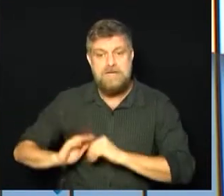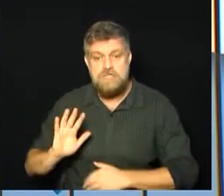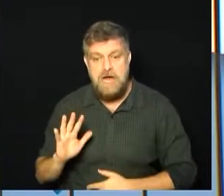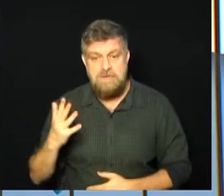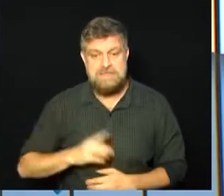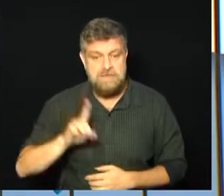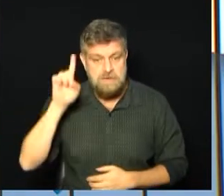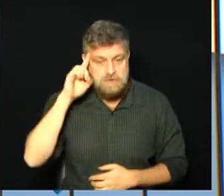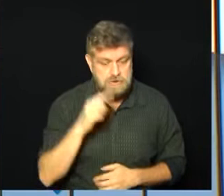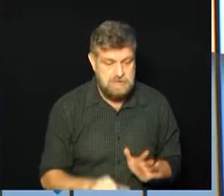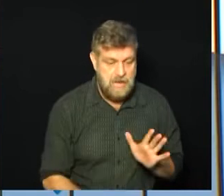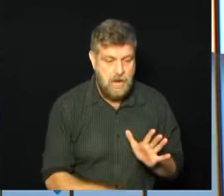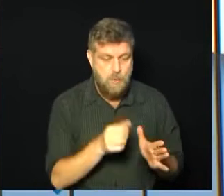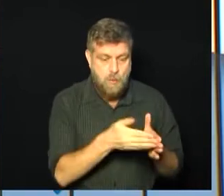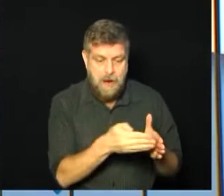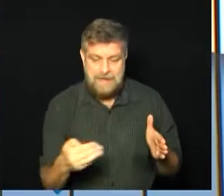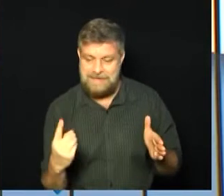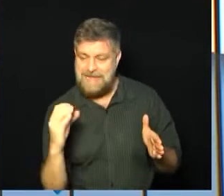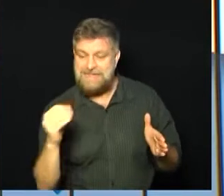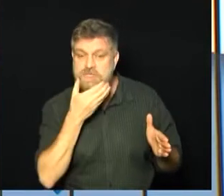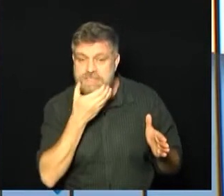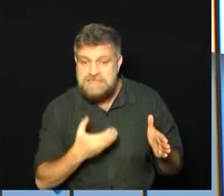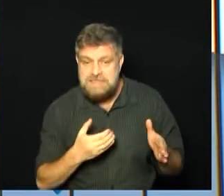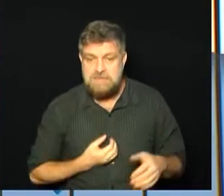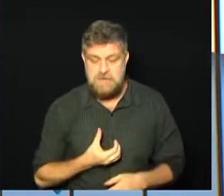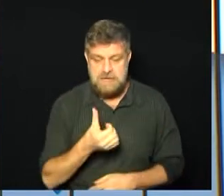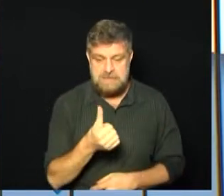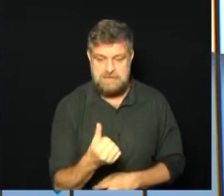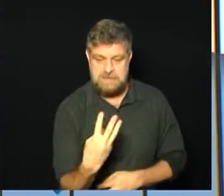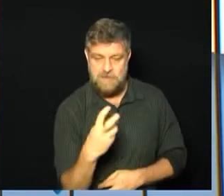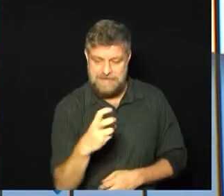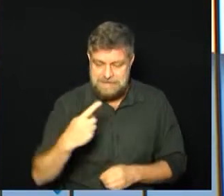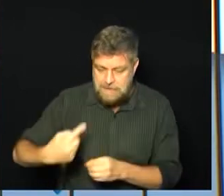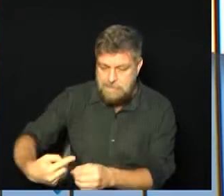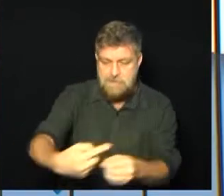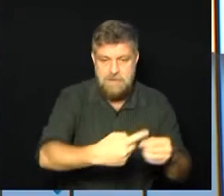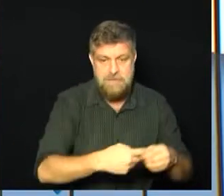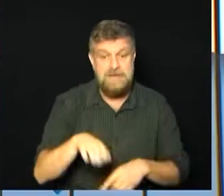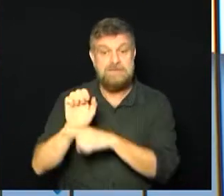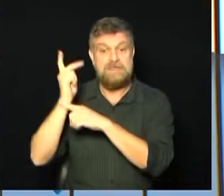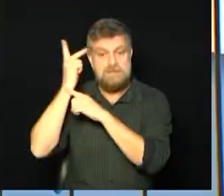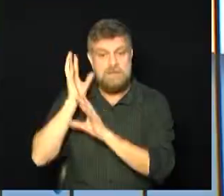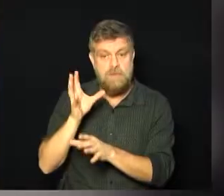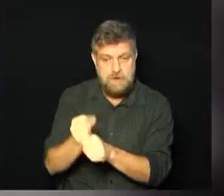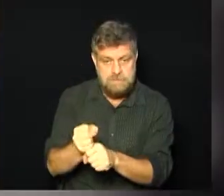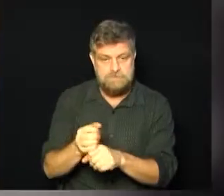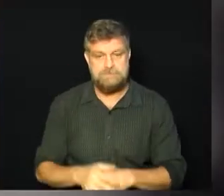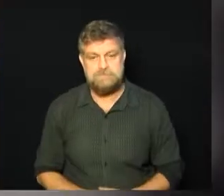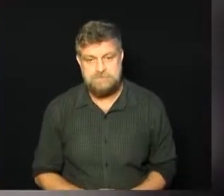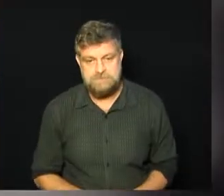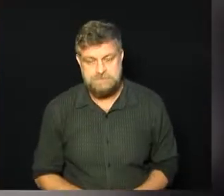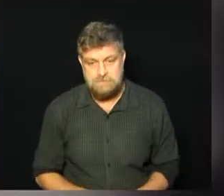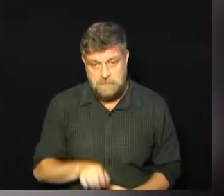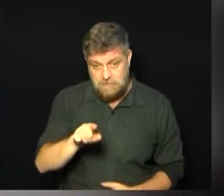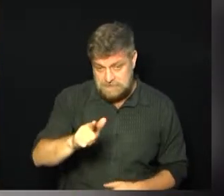entre os dias 1º e 10 de dezembro nos 645 municípios paulistas. Se